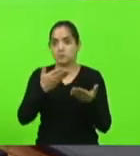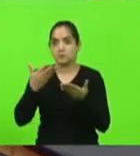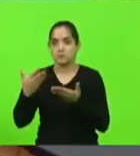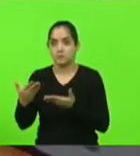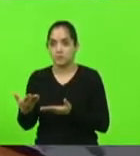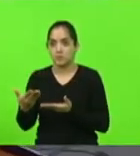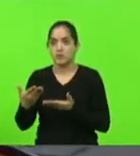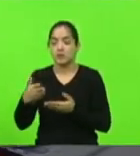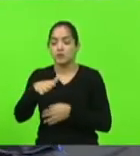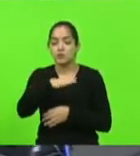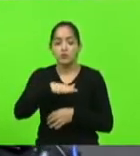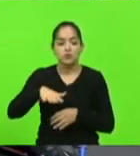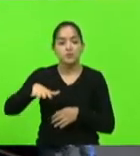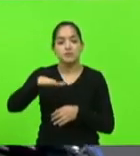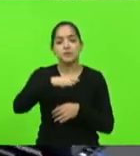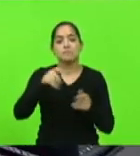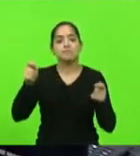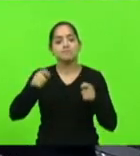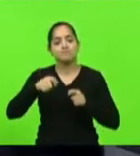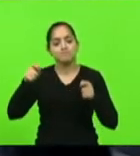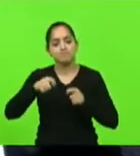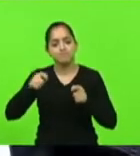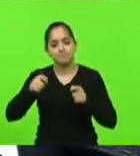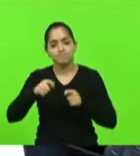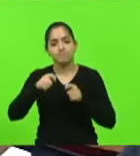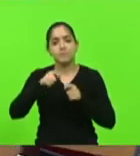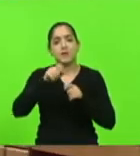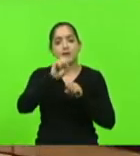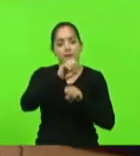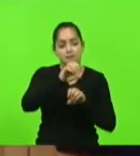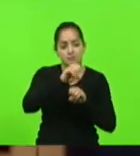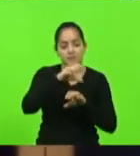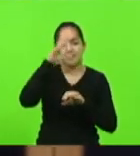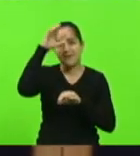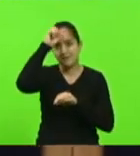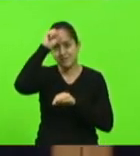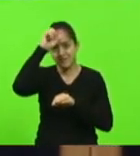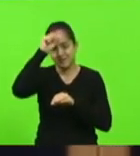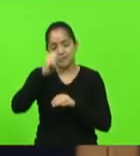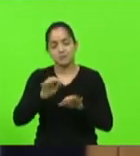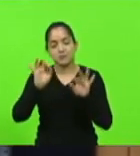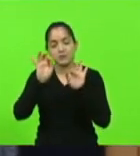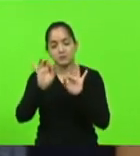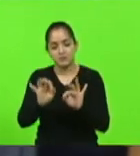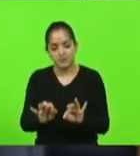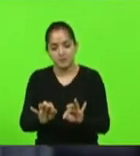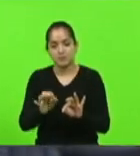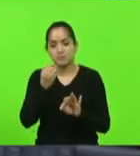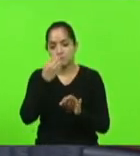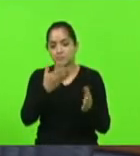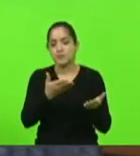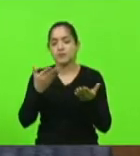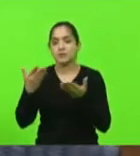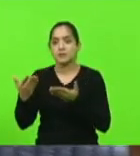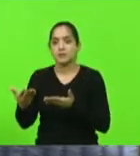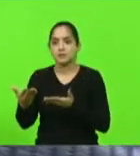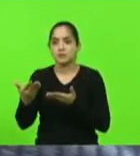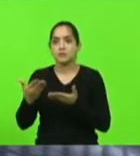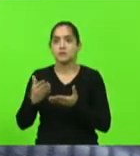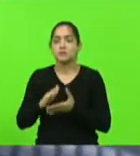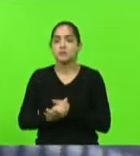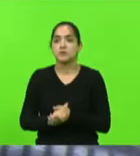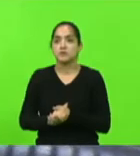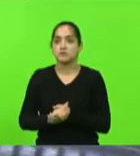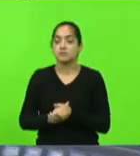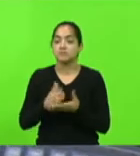todo o espaço, a gente tem a oportunidade de ensinar e aprender, e tenho certeza que o senhor é bem-vindo aqui no meio de todos nós,